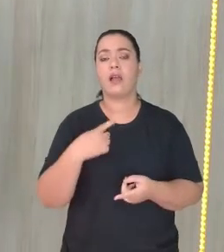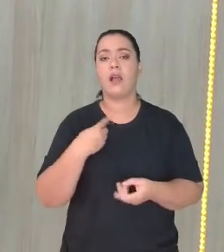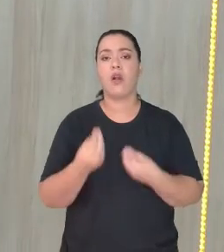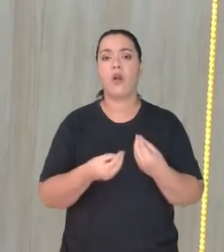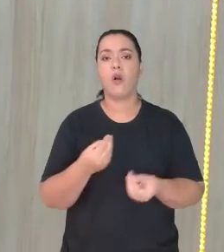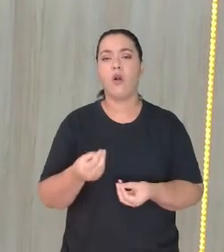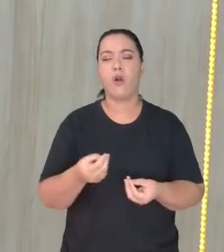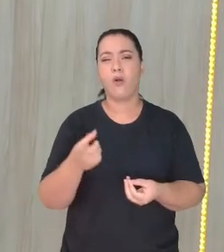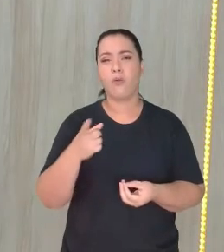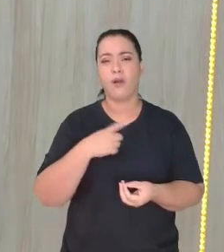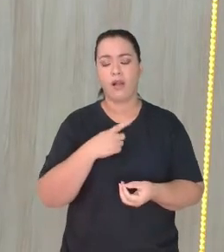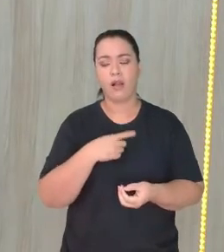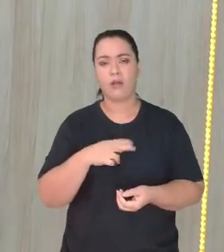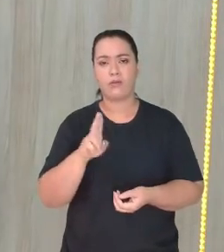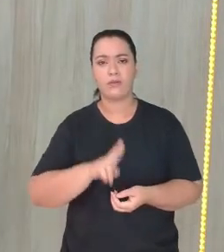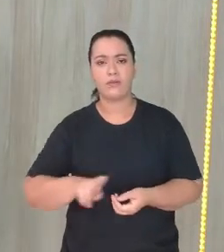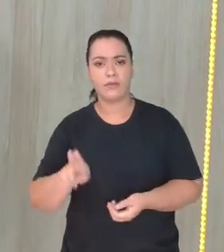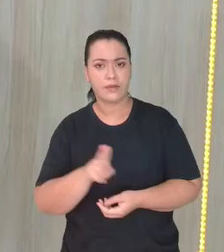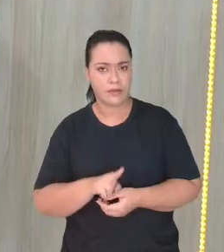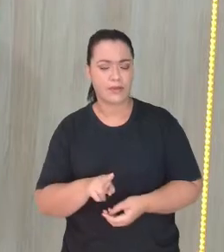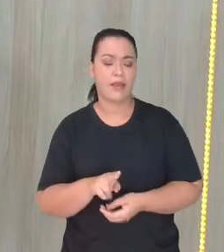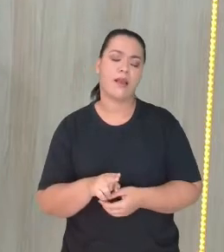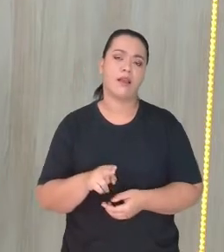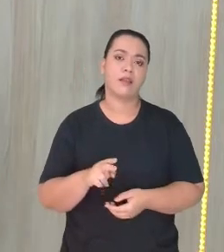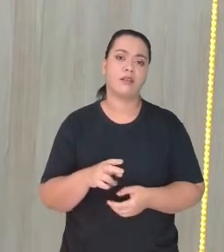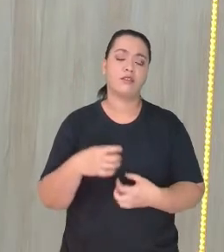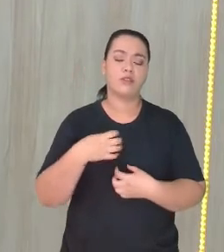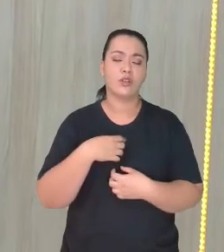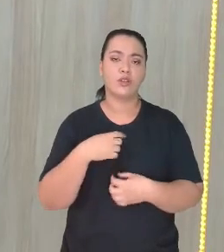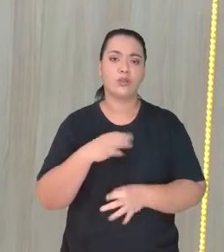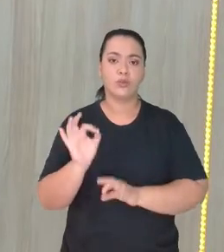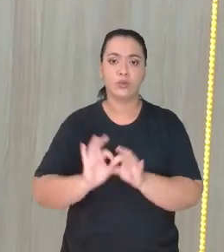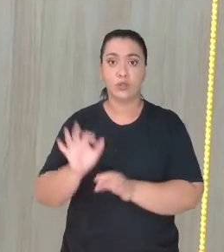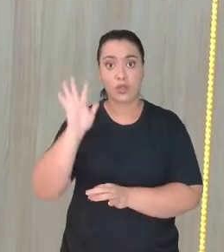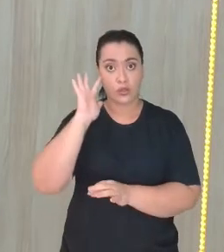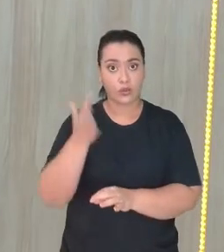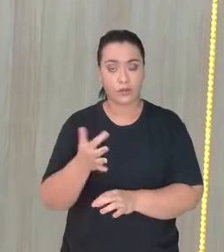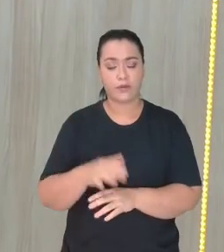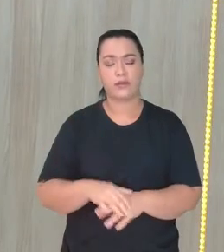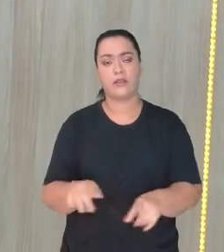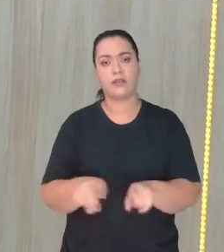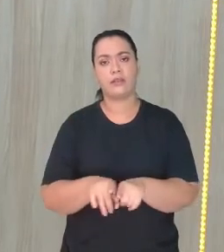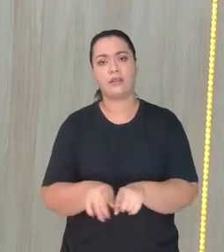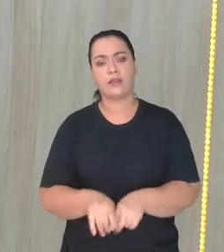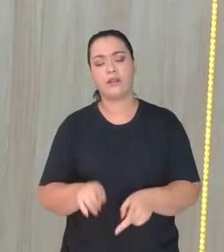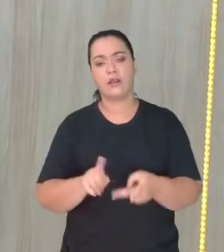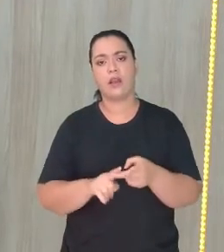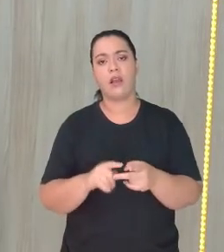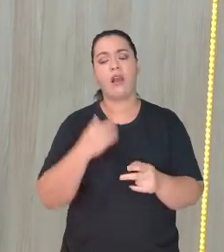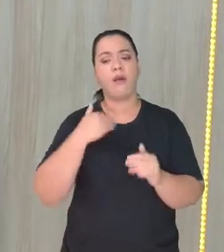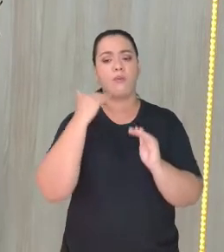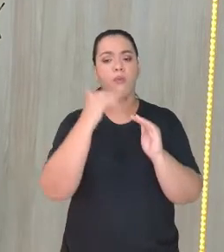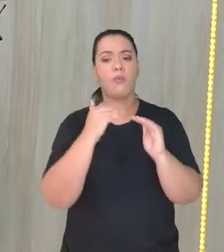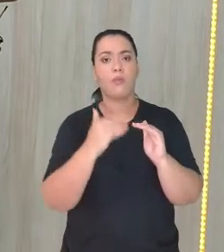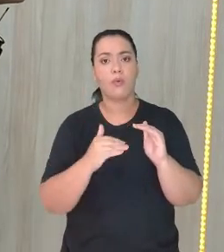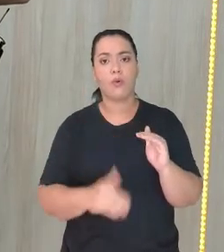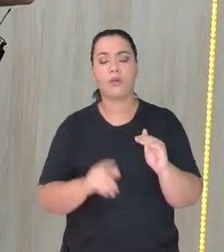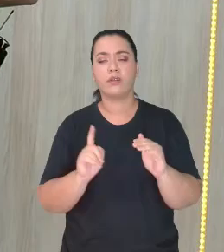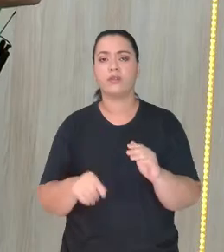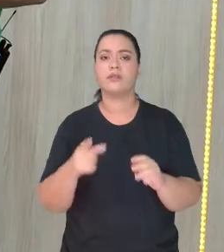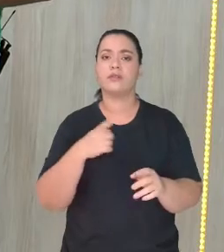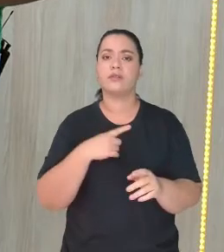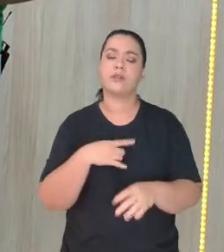métodos para resolver problemas, falamos sobre a ordem das operações, falamos